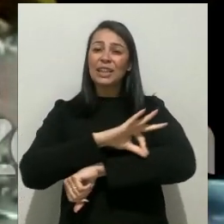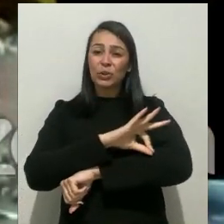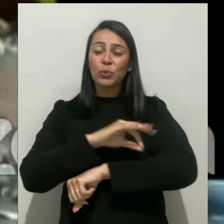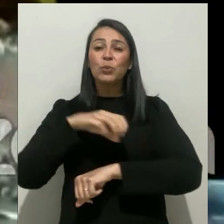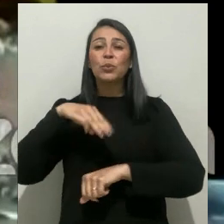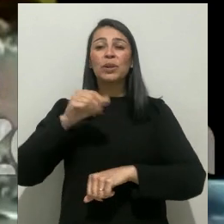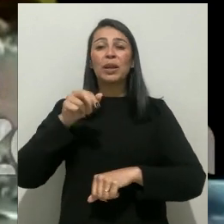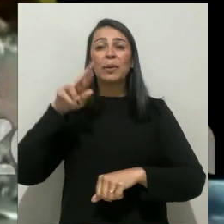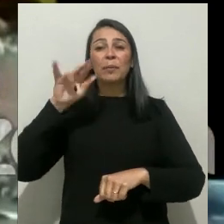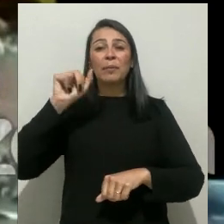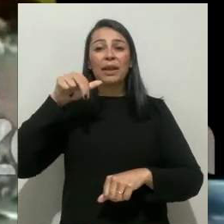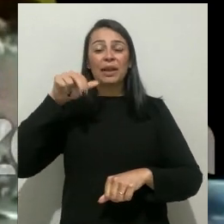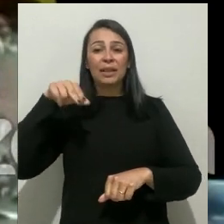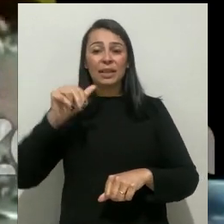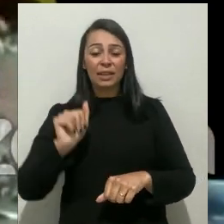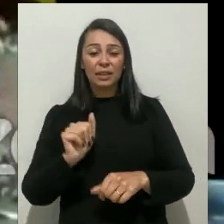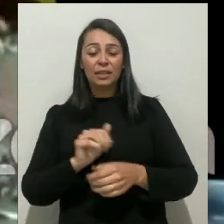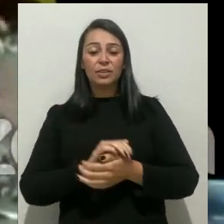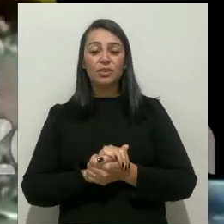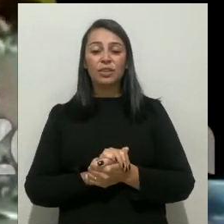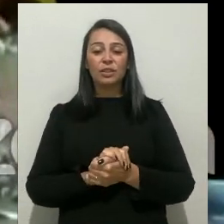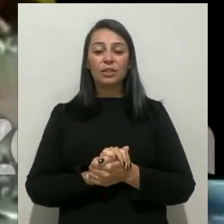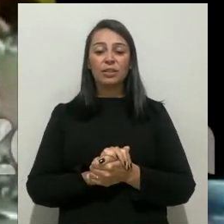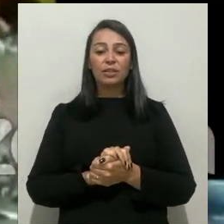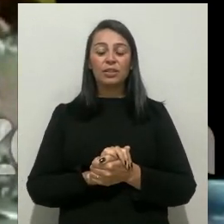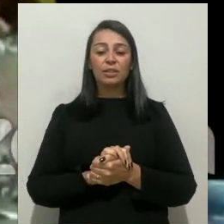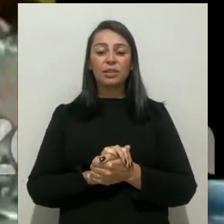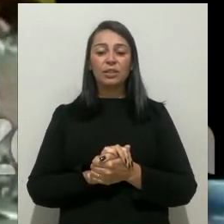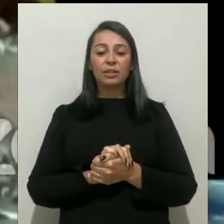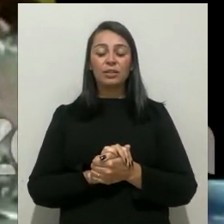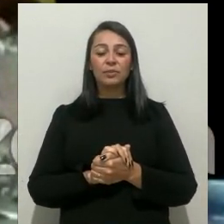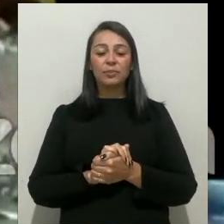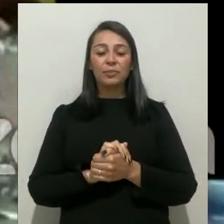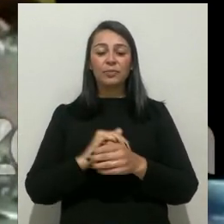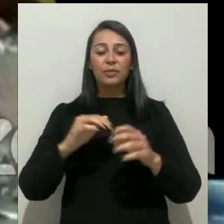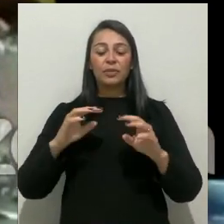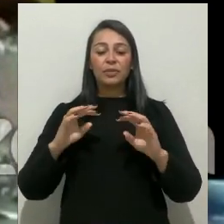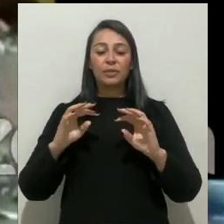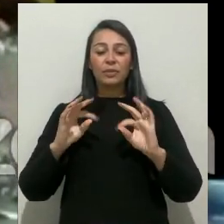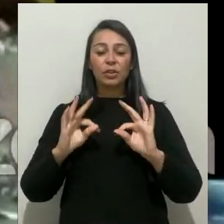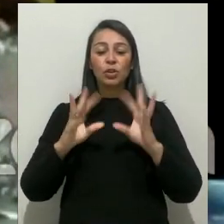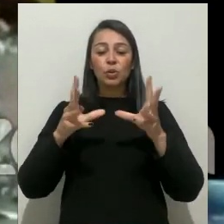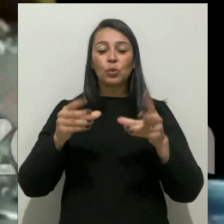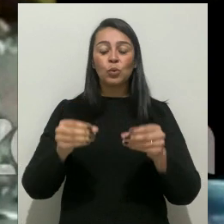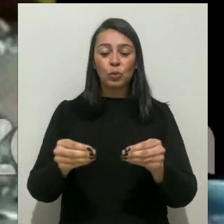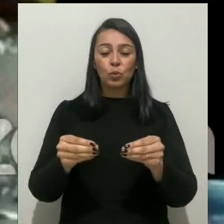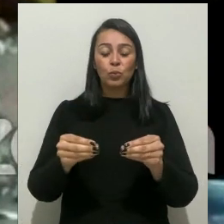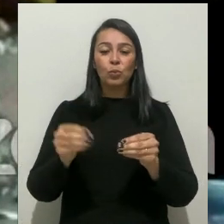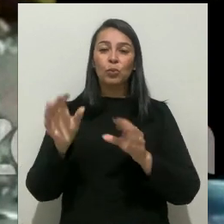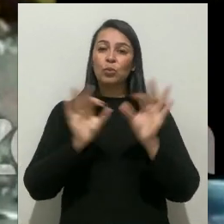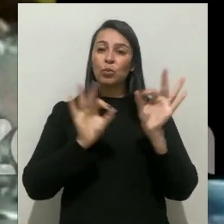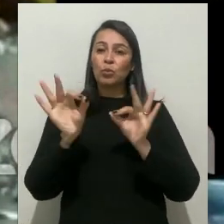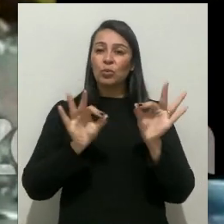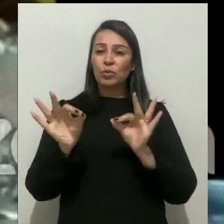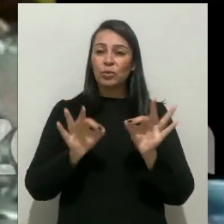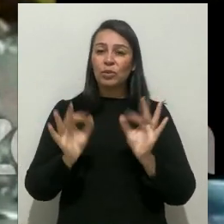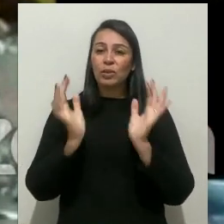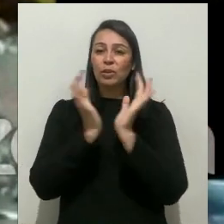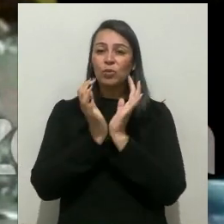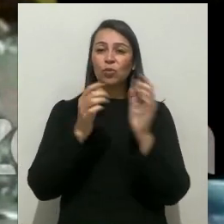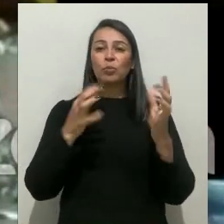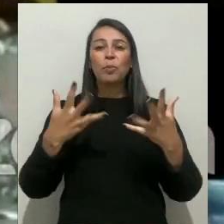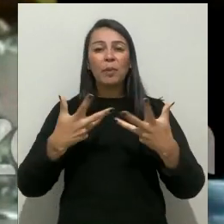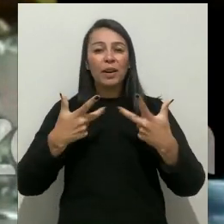minha prima, Dudu, meu irmão, enfim, gente, todo mundo, a equipe maravilhosa que fez o livro comigo, que é isso que a Cecília